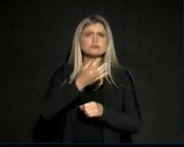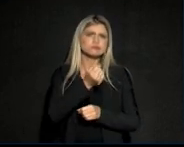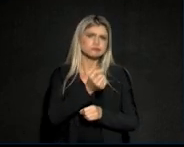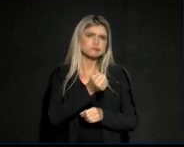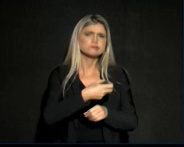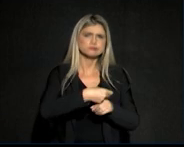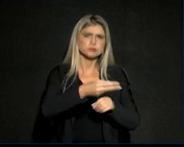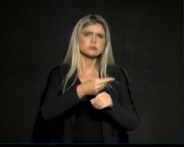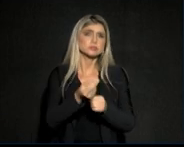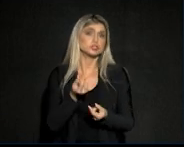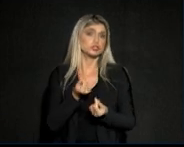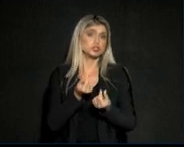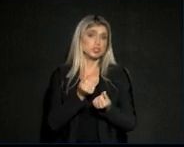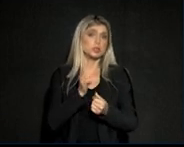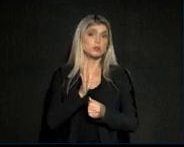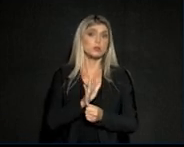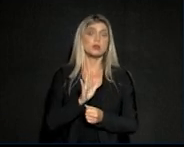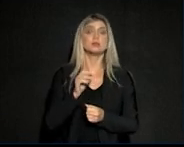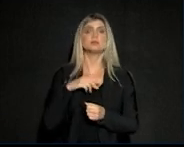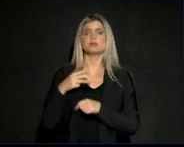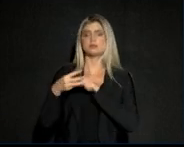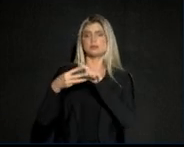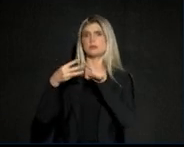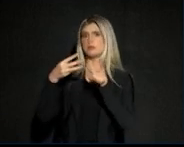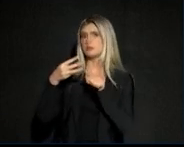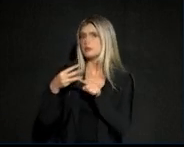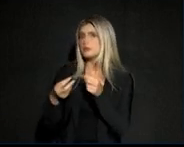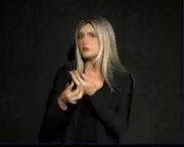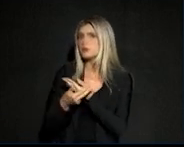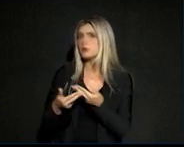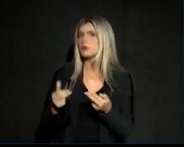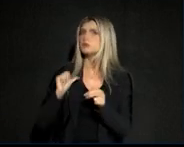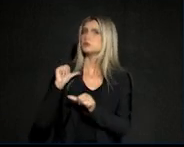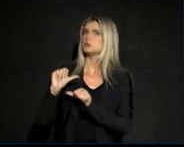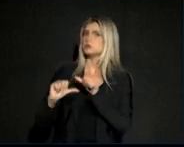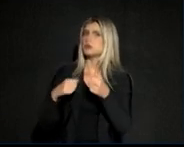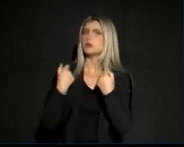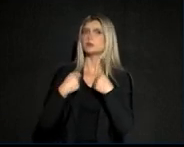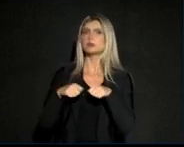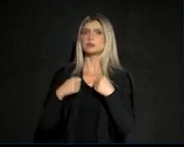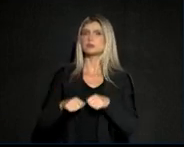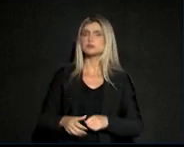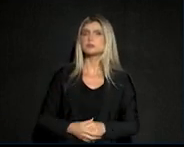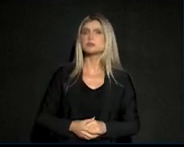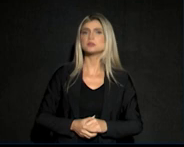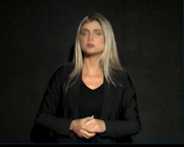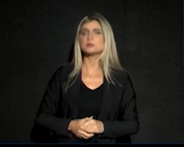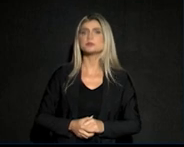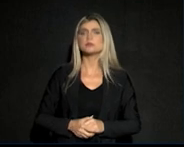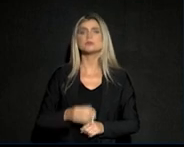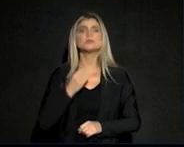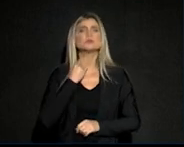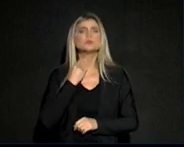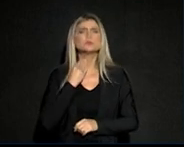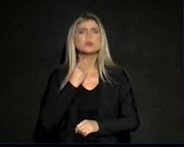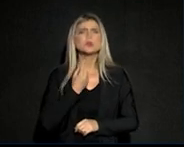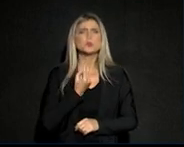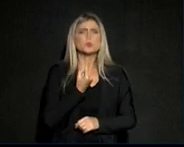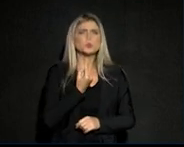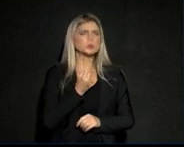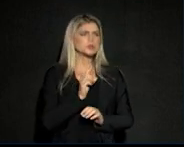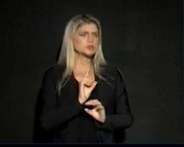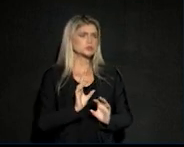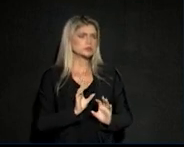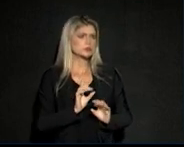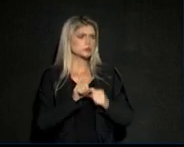com o banco Tem três coisas que esse banco não vai fazer e um quarto efeito que é muito é crítico para ele o banco tem um monopolista que